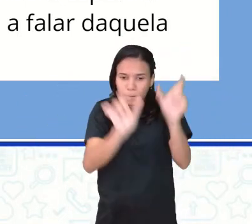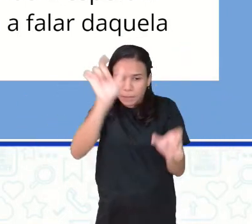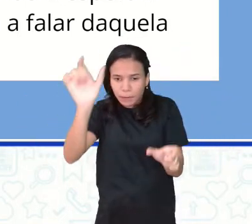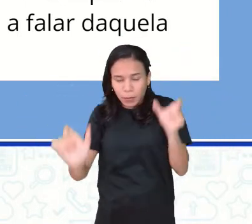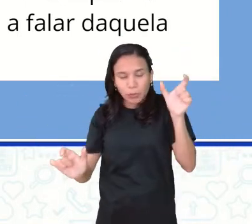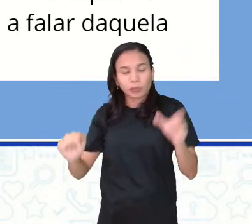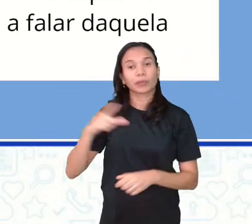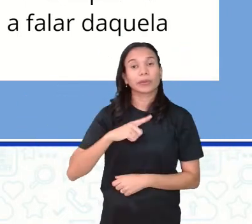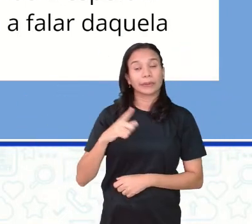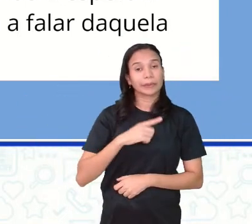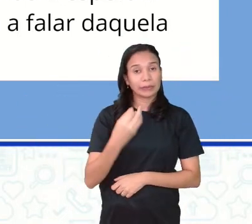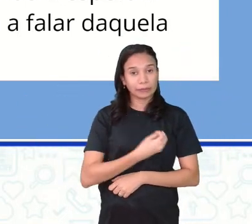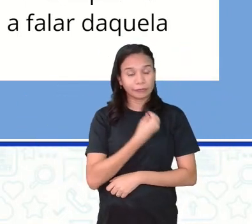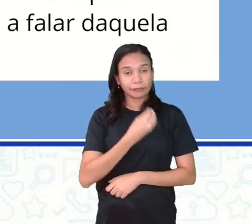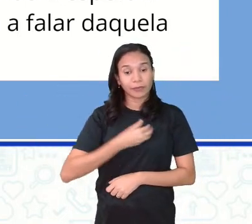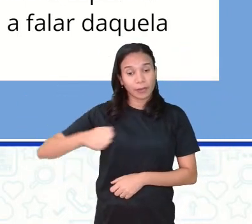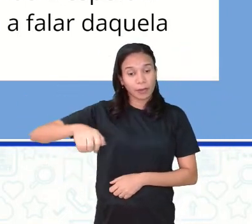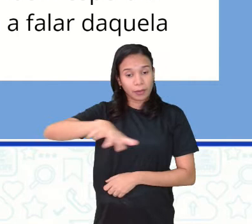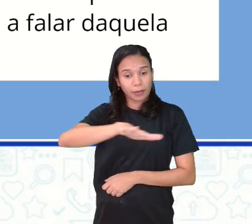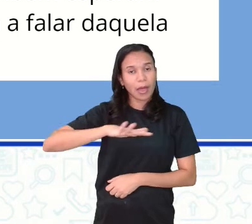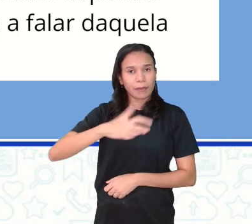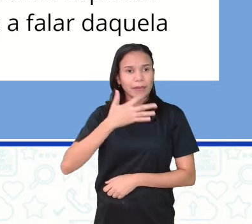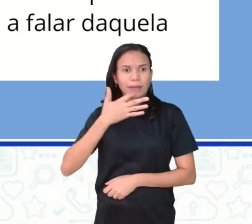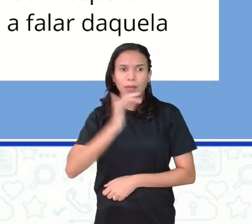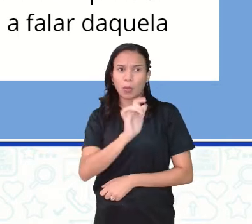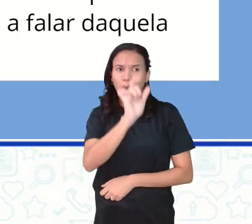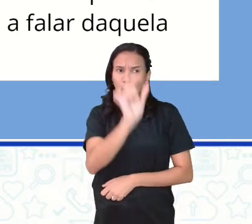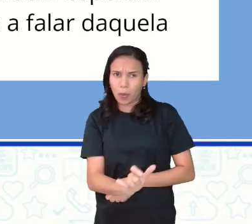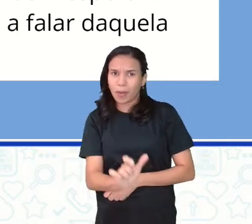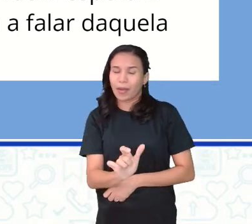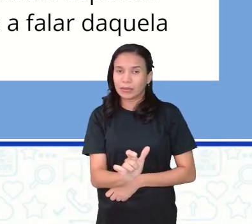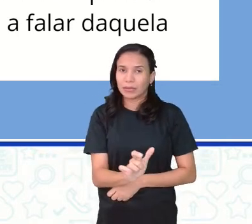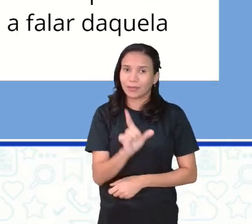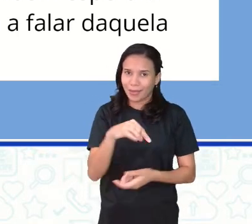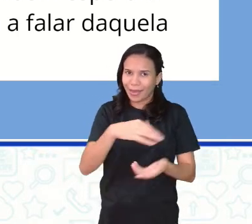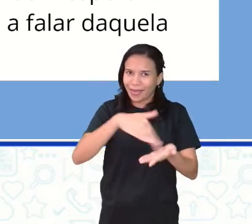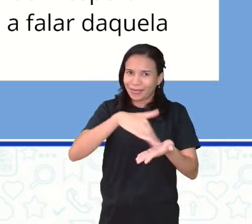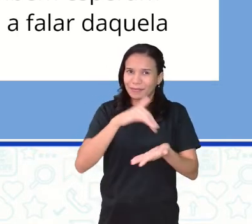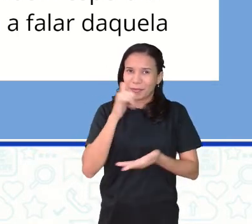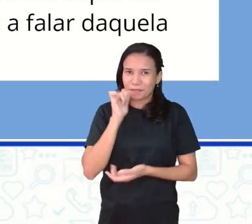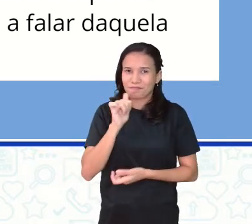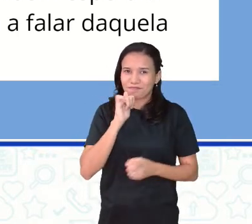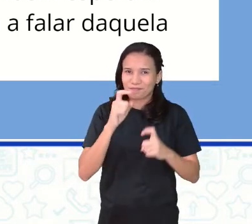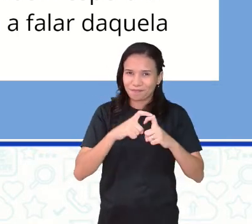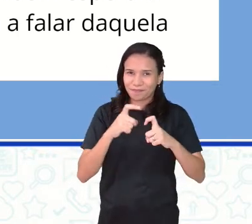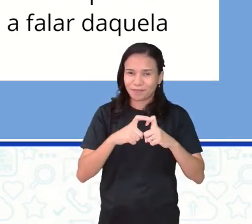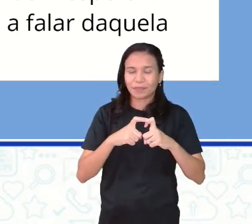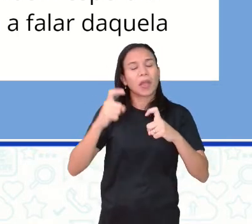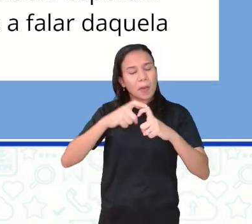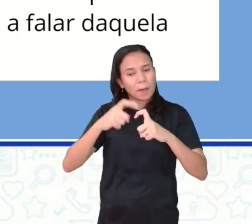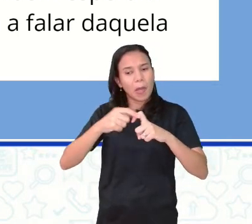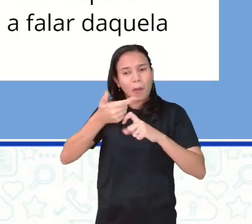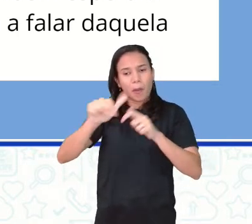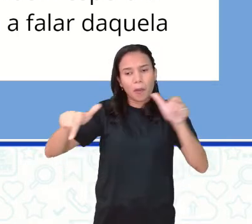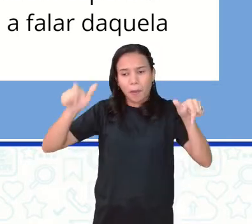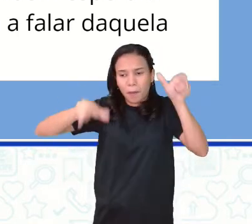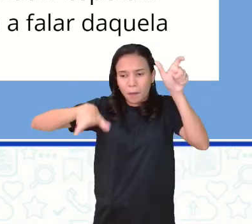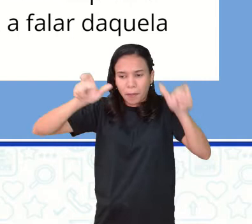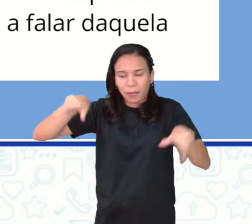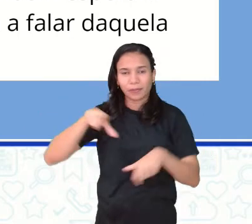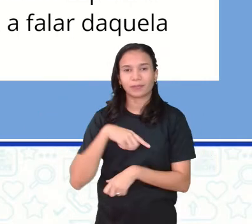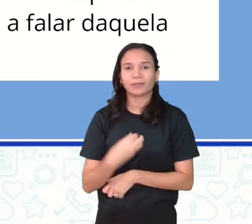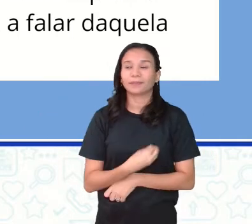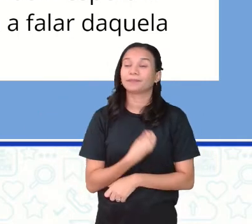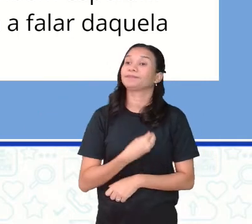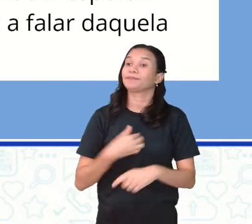que supostamente ele não conhecia, a atendente, o médico e os outros pacientes,